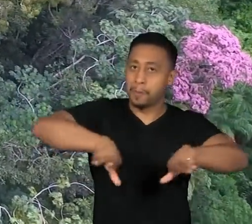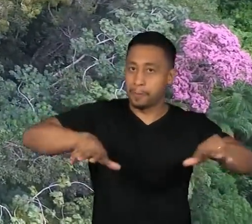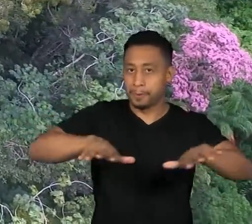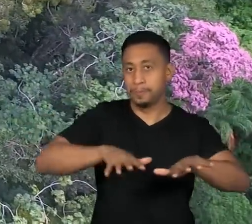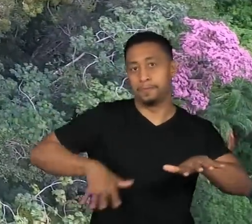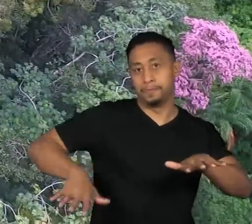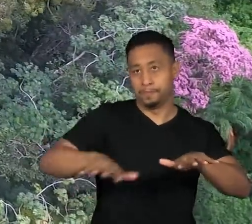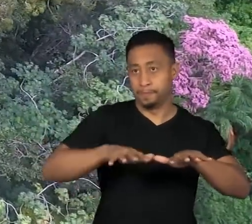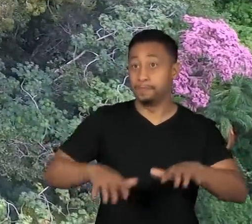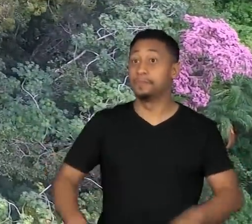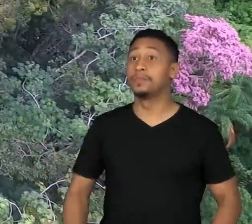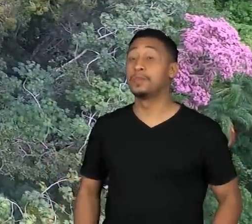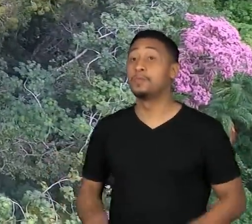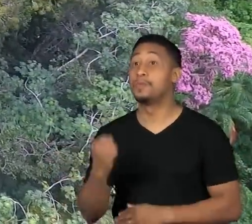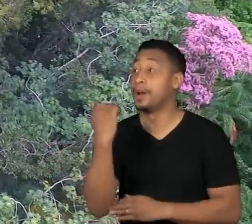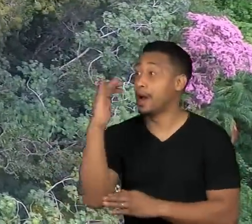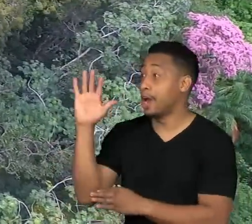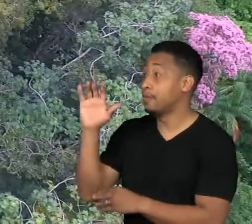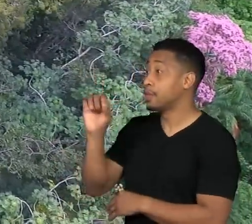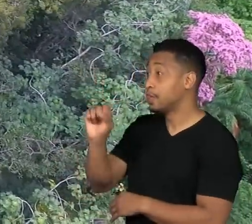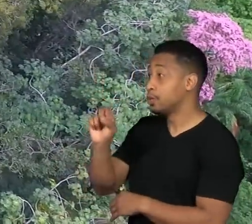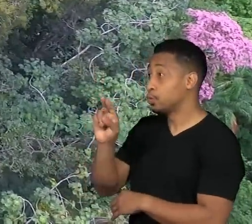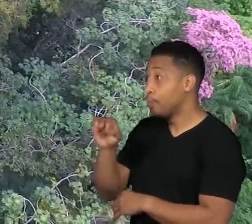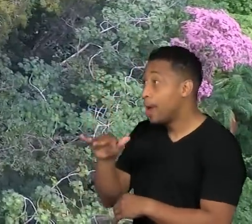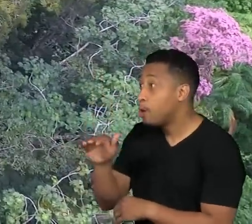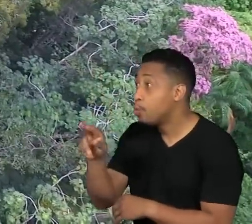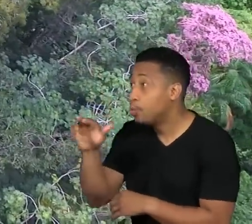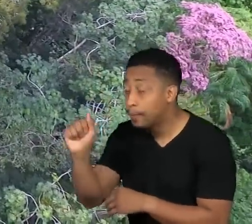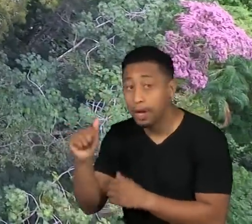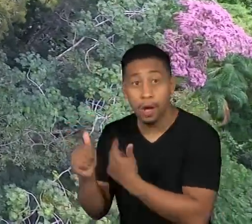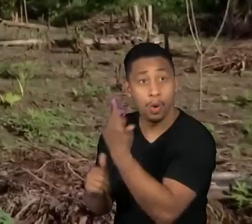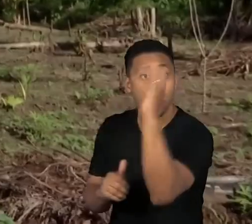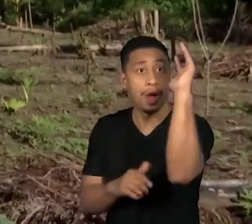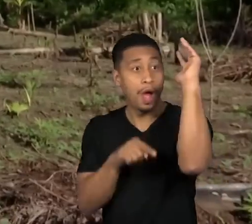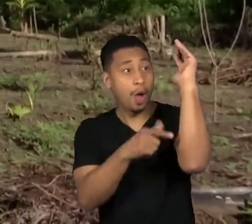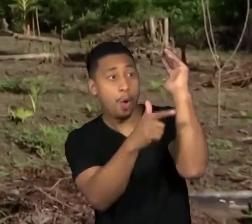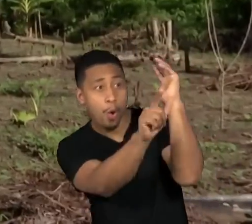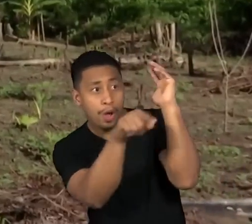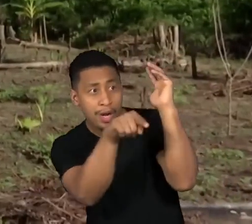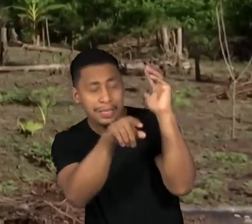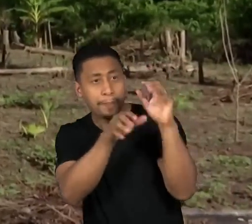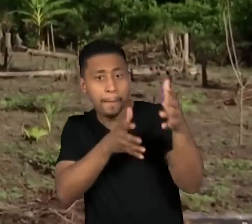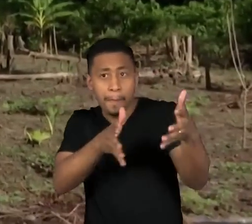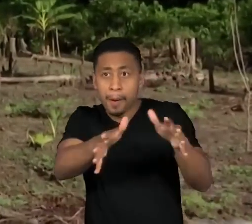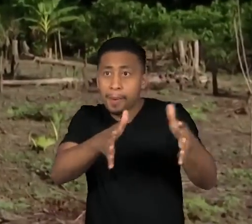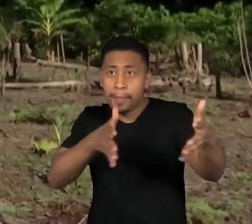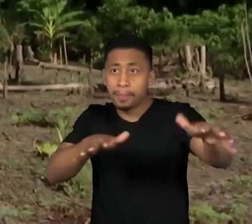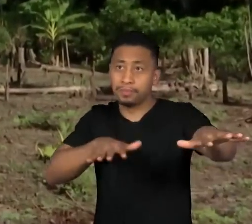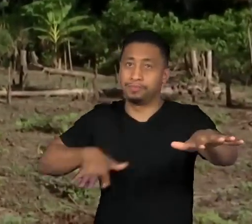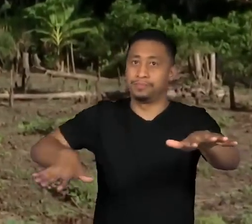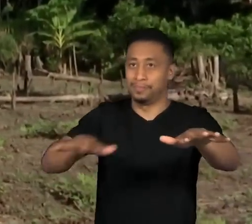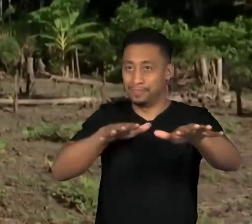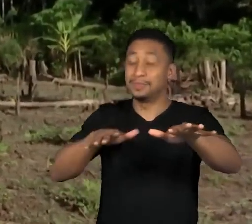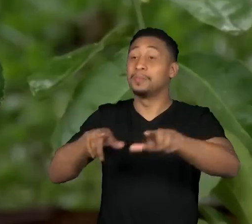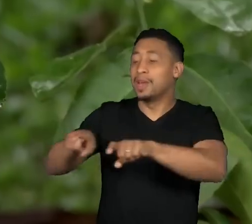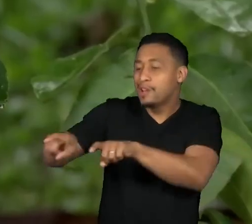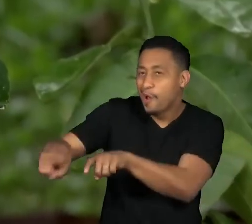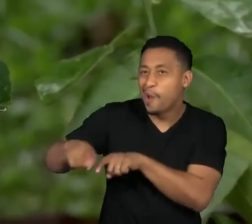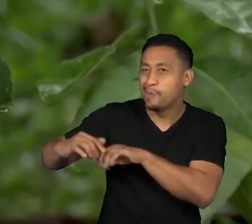Entre uma sumaúma e uma mutamba, a agrofloresta. Visitamos a roça de Seu Inco.